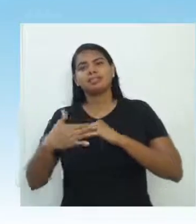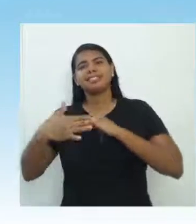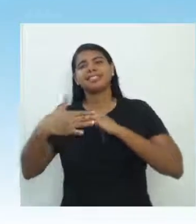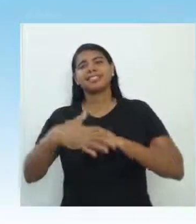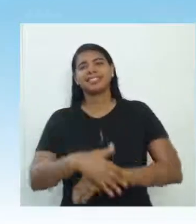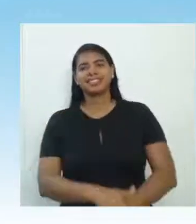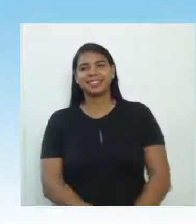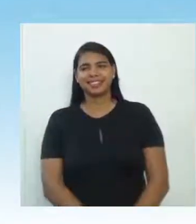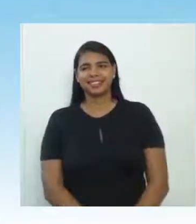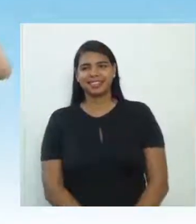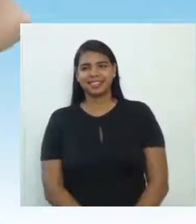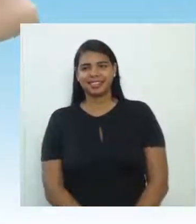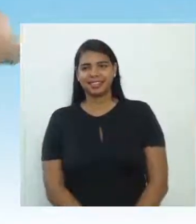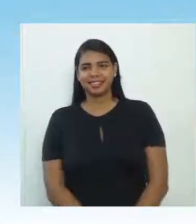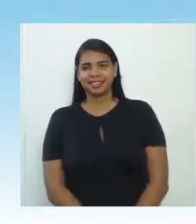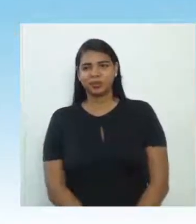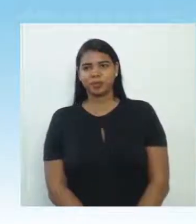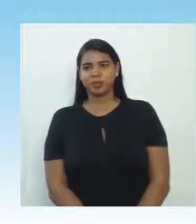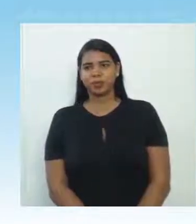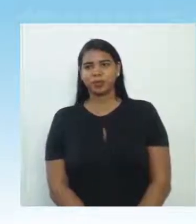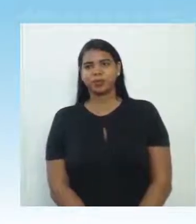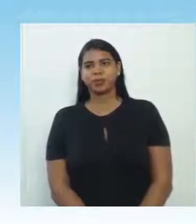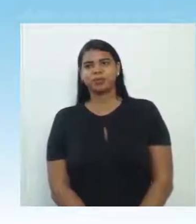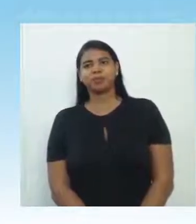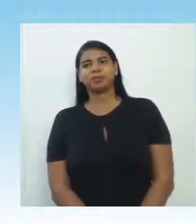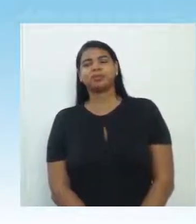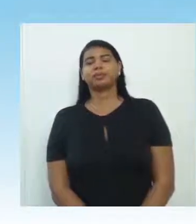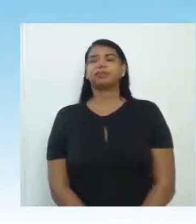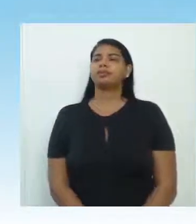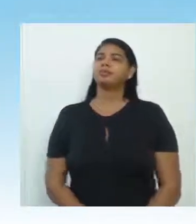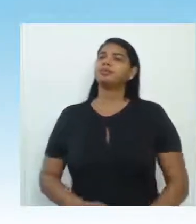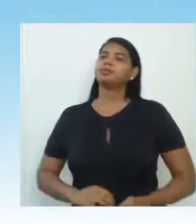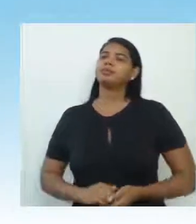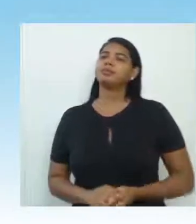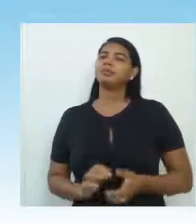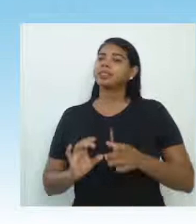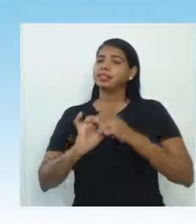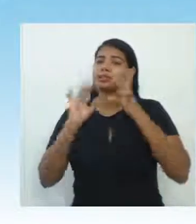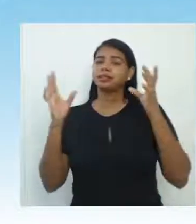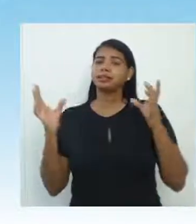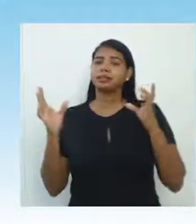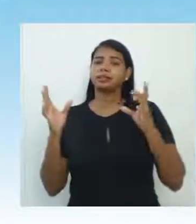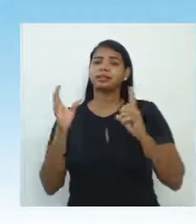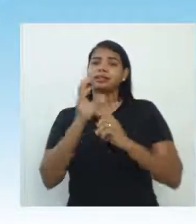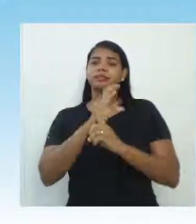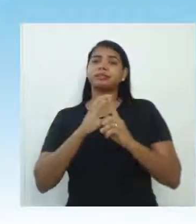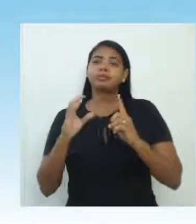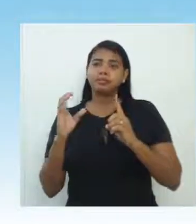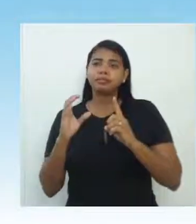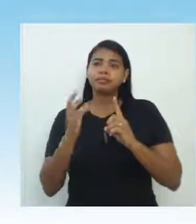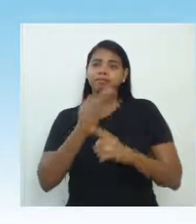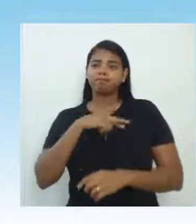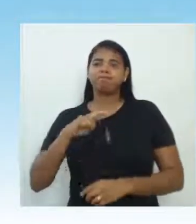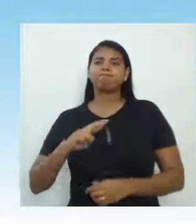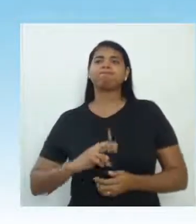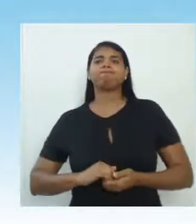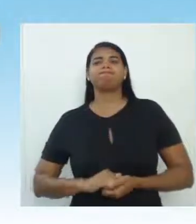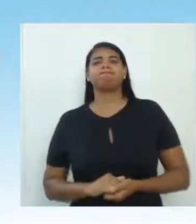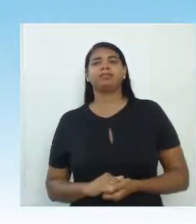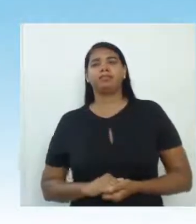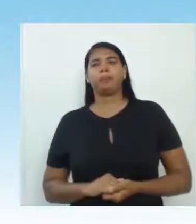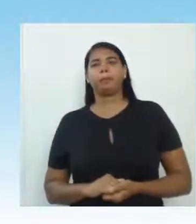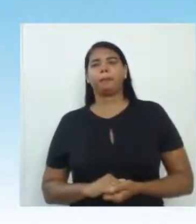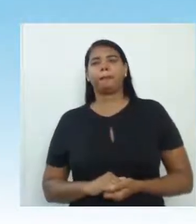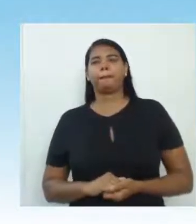prosseguir. Liberdade de culto. Liberdade de culto tem tudo a ver com a questão da intolerância religiosa, né? Vamos